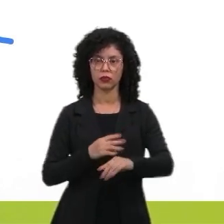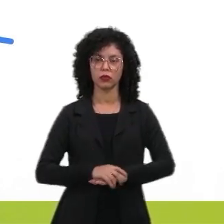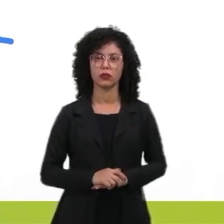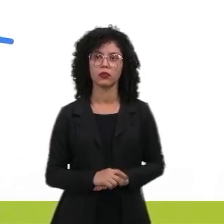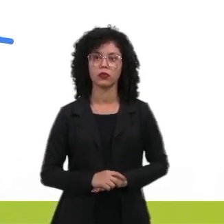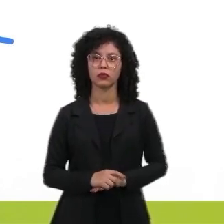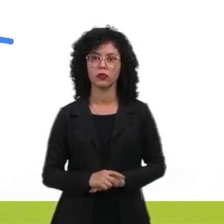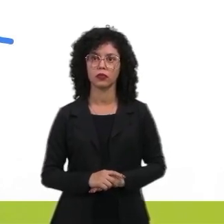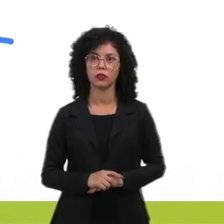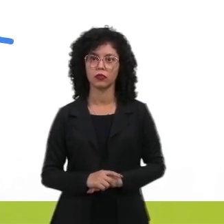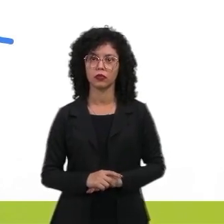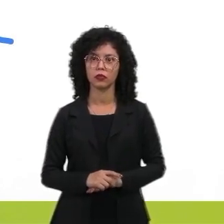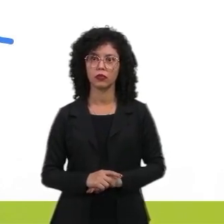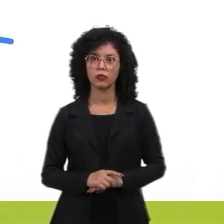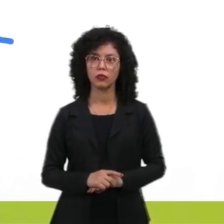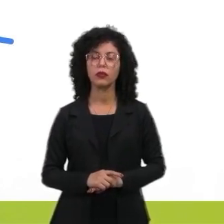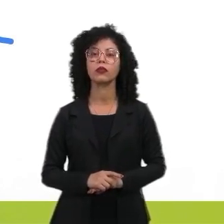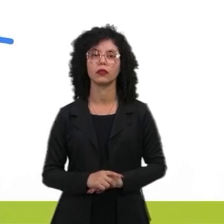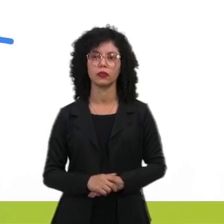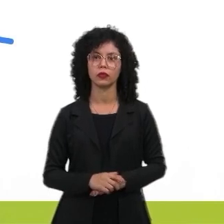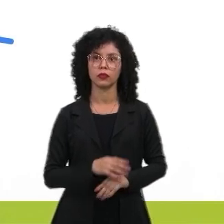né, equivale a